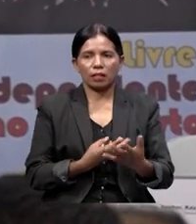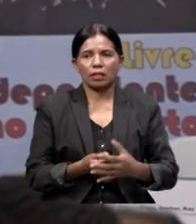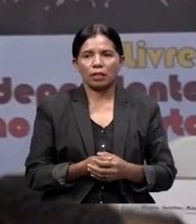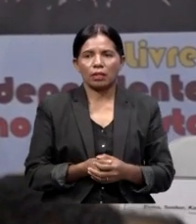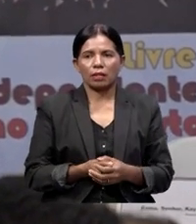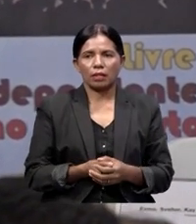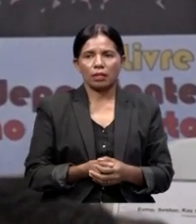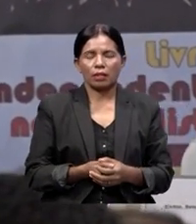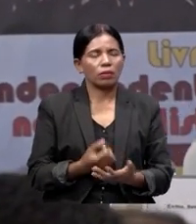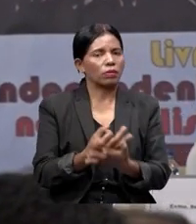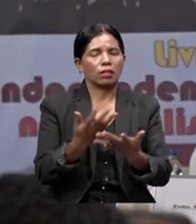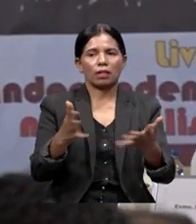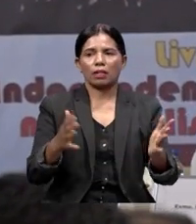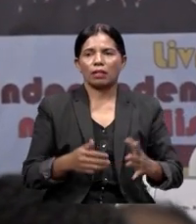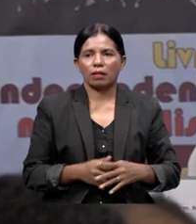Ouça a lei.